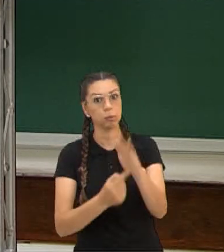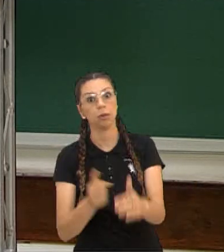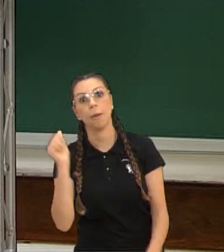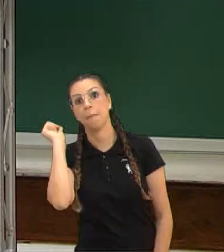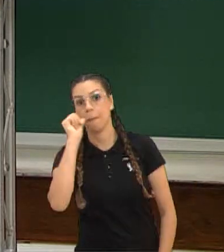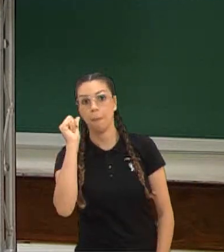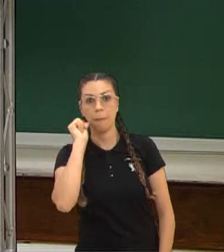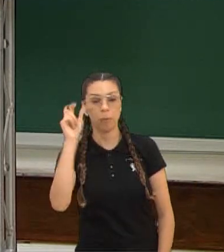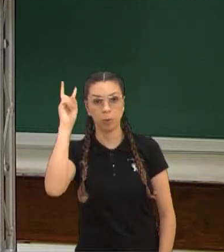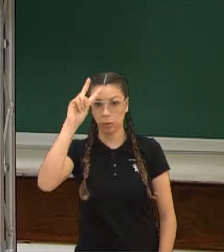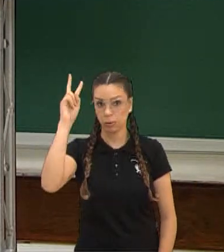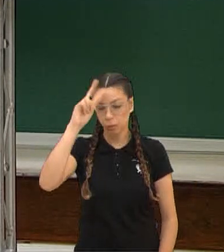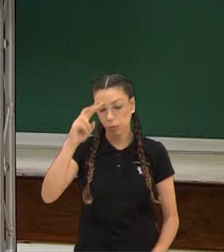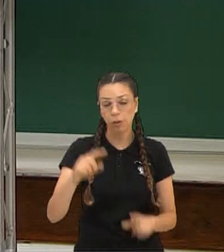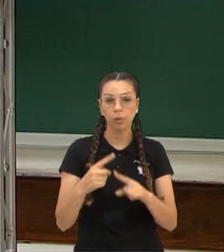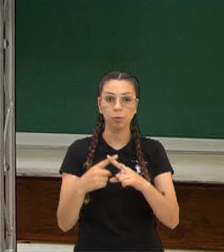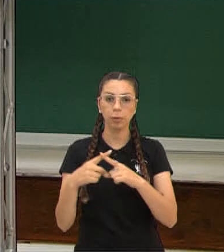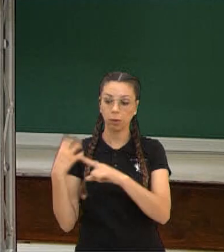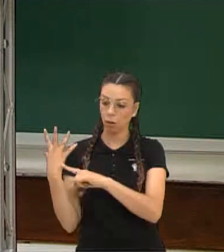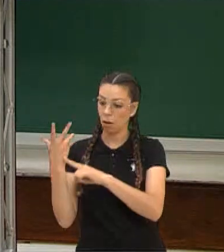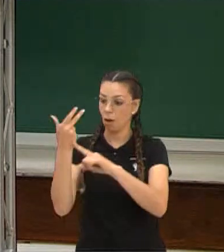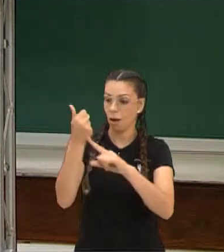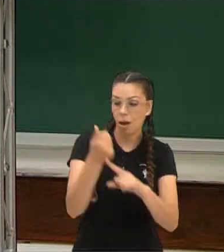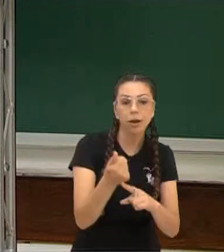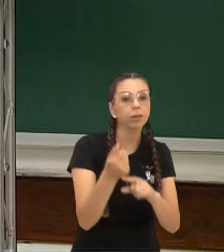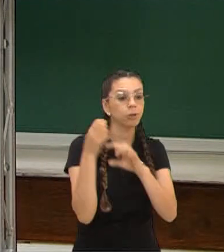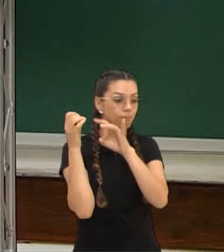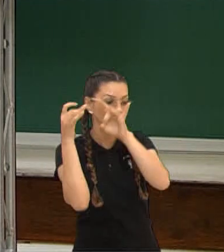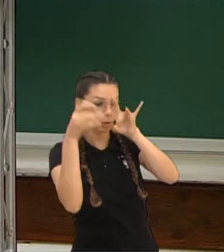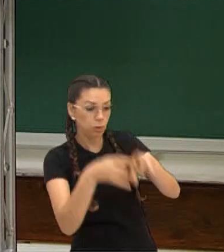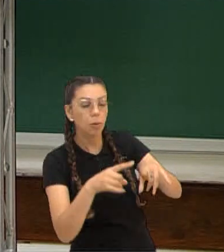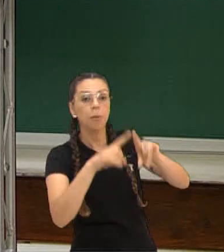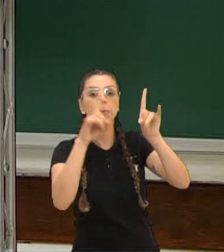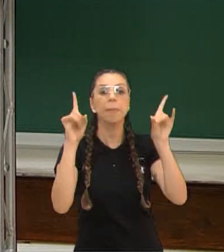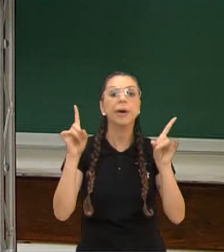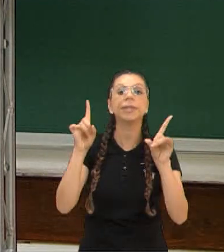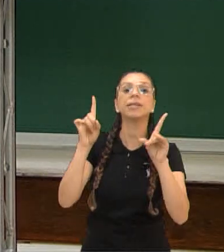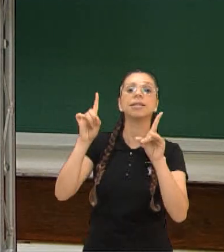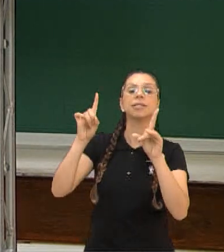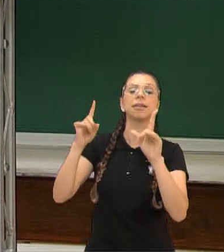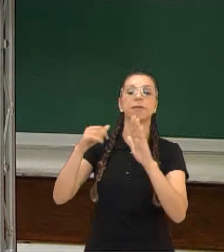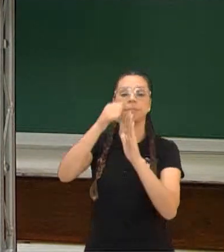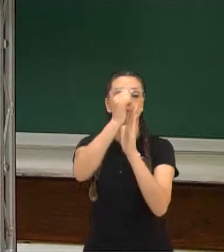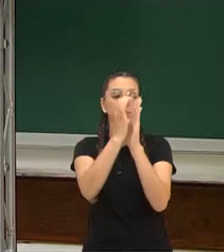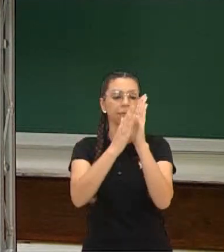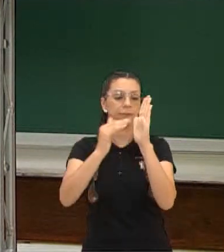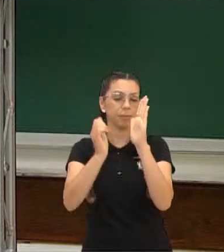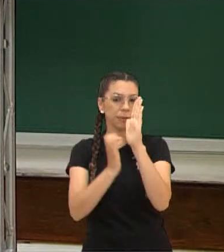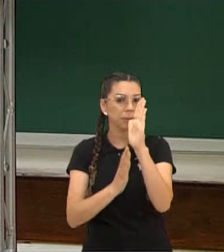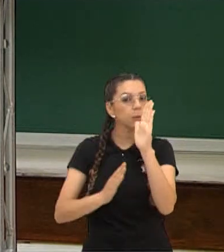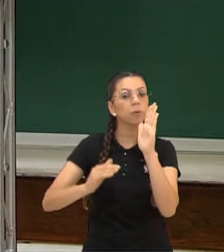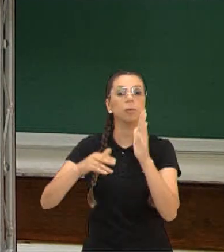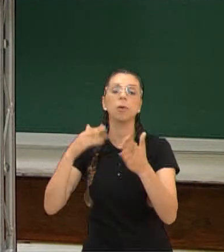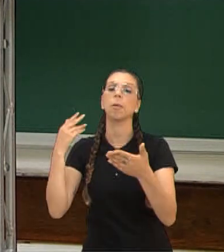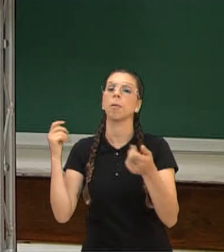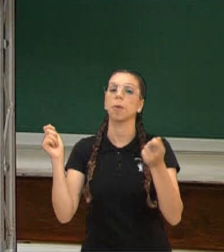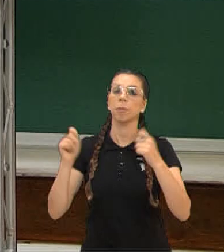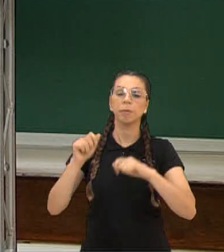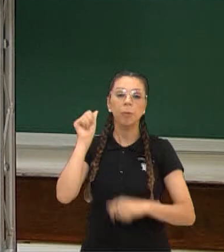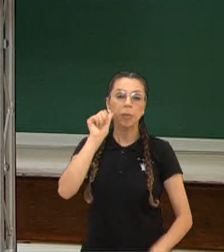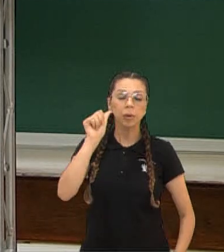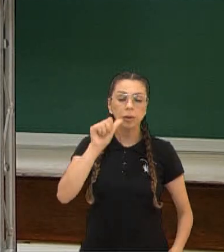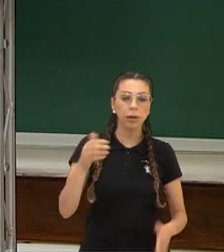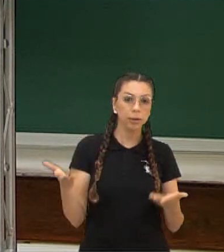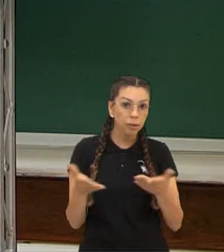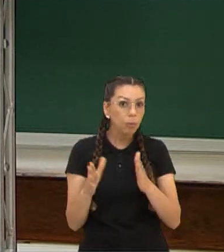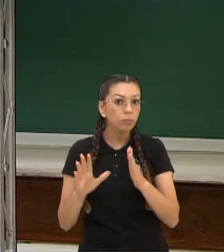história da arte foram esquecidas, né? Então, a gente, quando estudou barroco, a gente falou da Gentileschi, né? A gente vem sempre trabalhando.